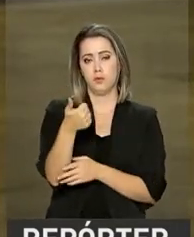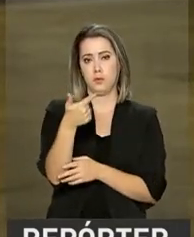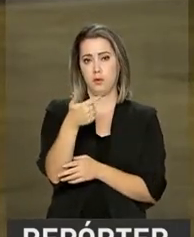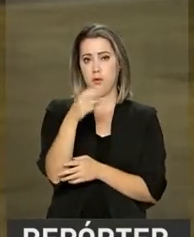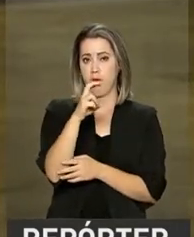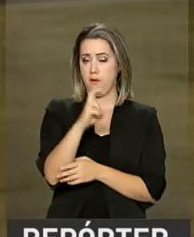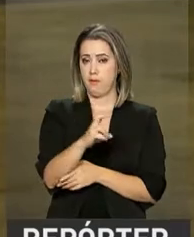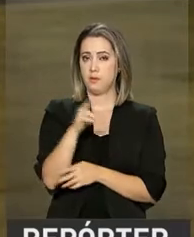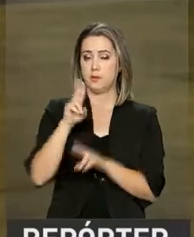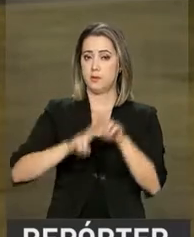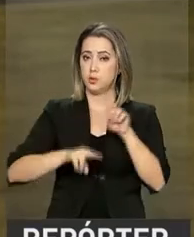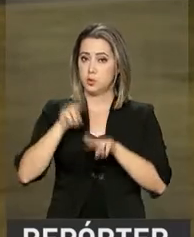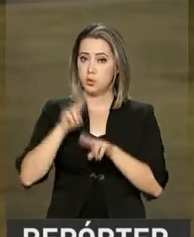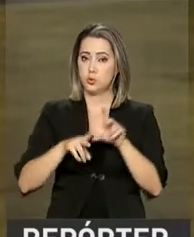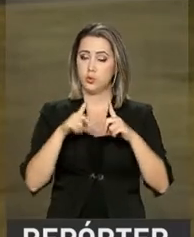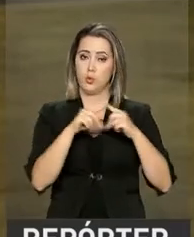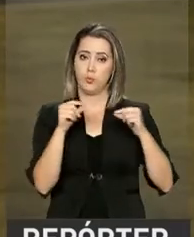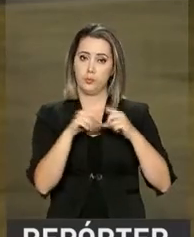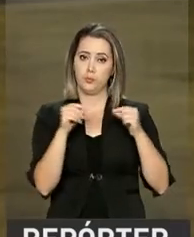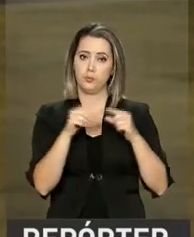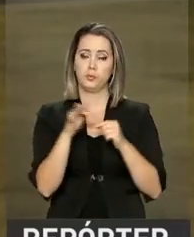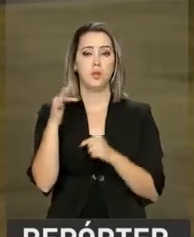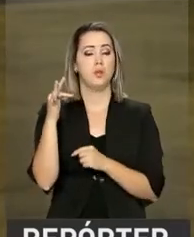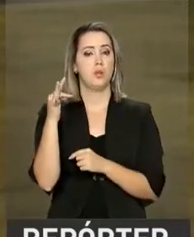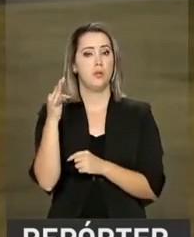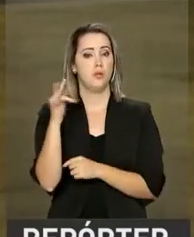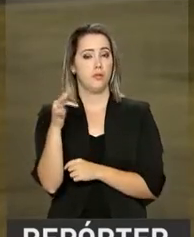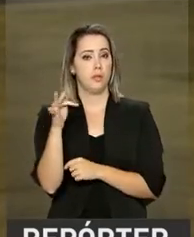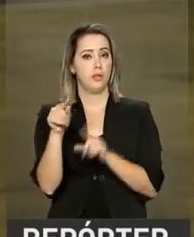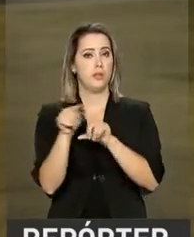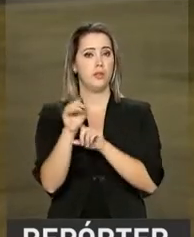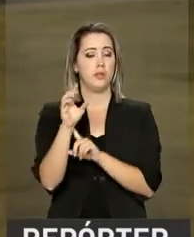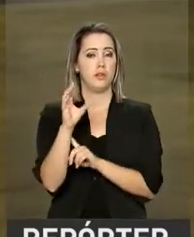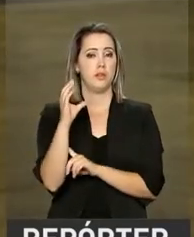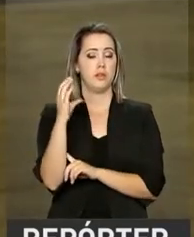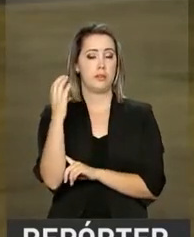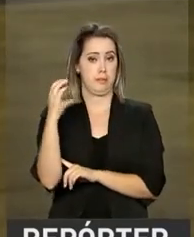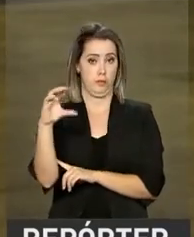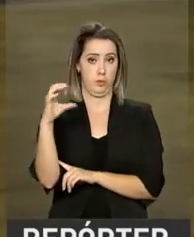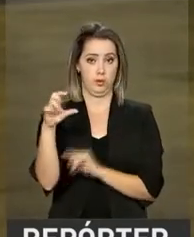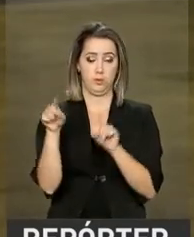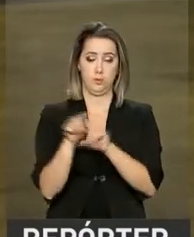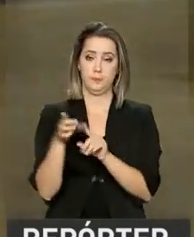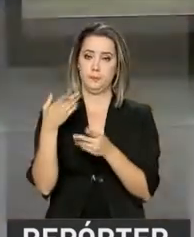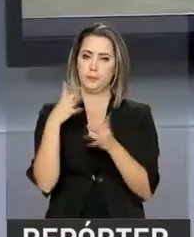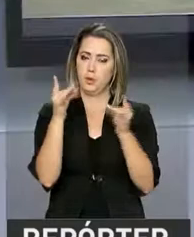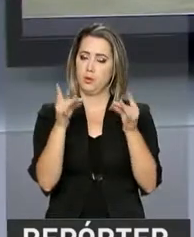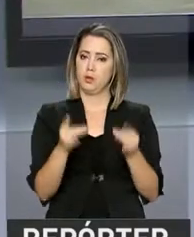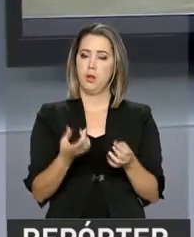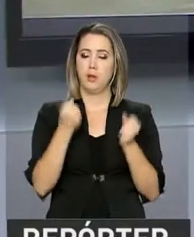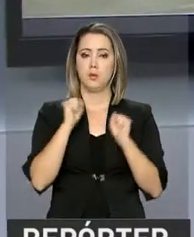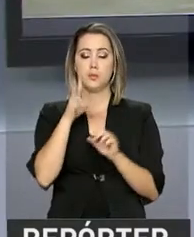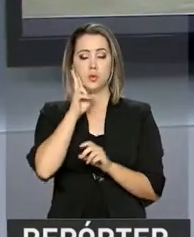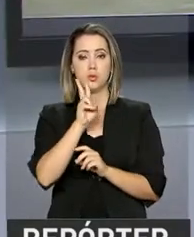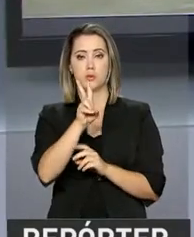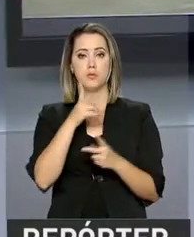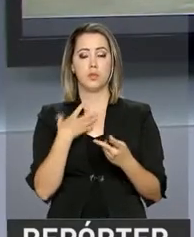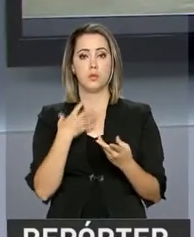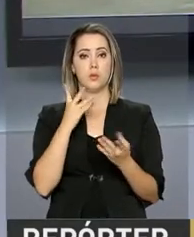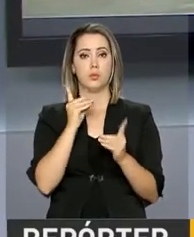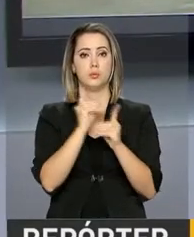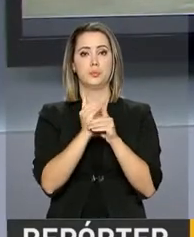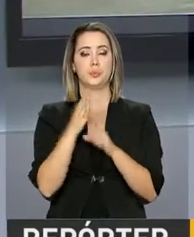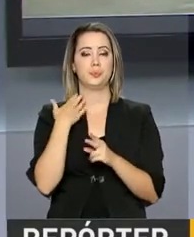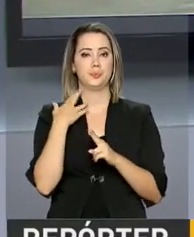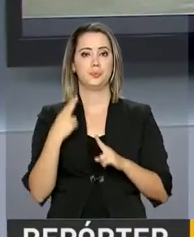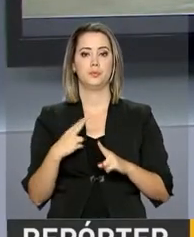de junho em brasília fortaleza e curitiba e os detalhes robertos podem ser encontrados no site da